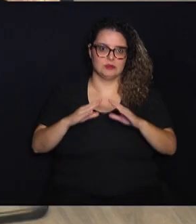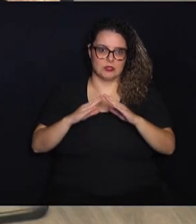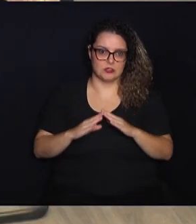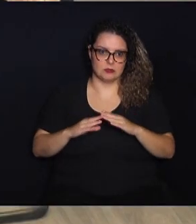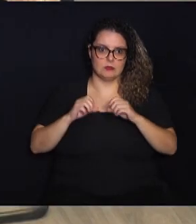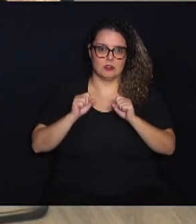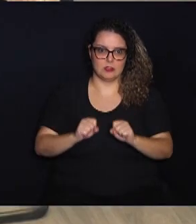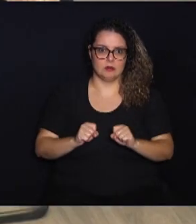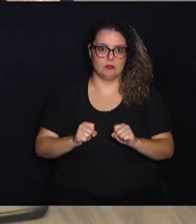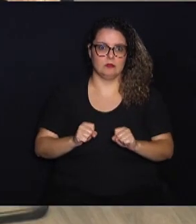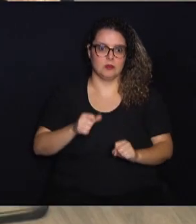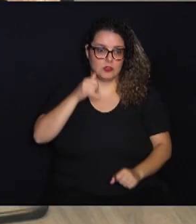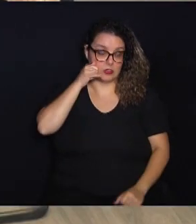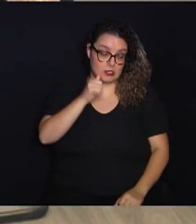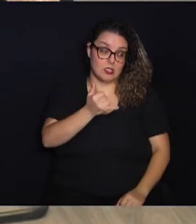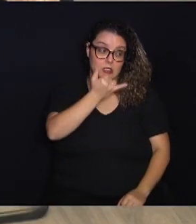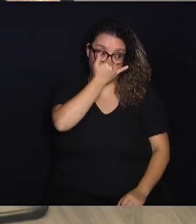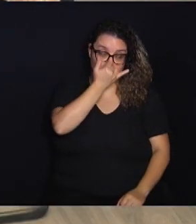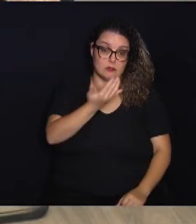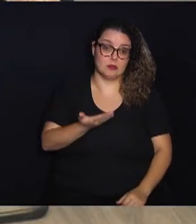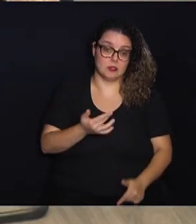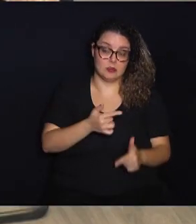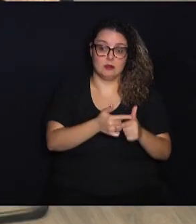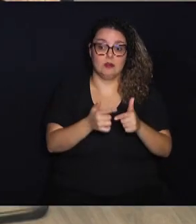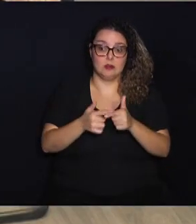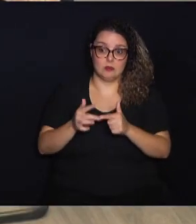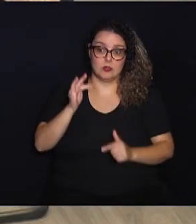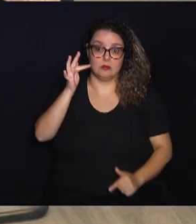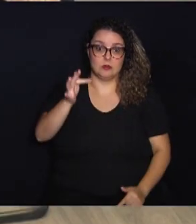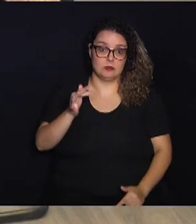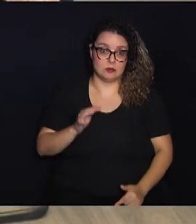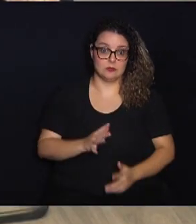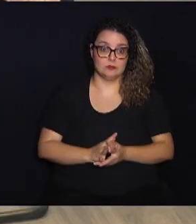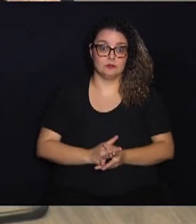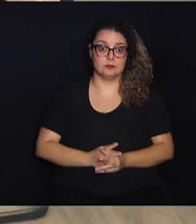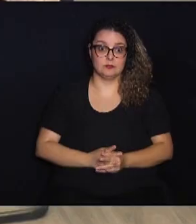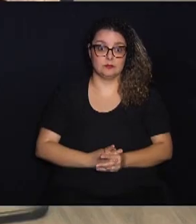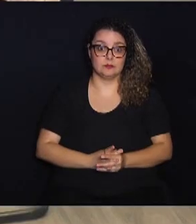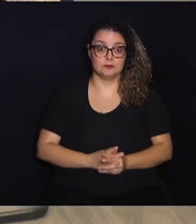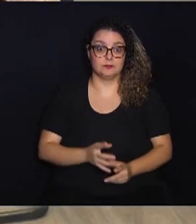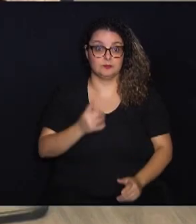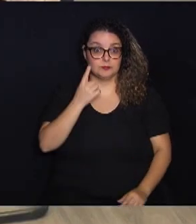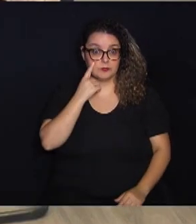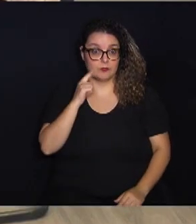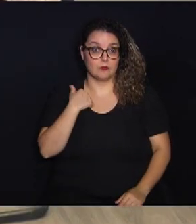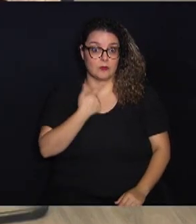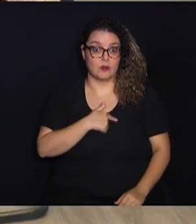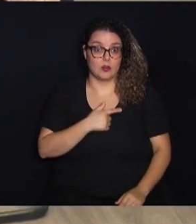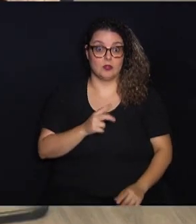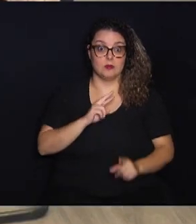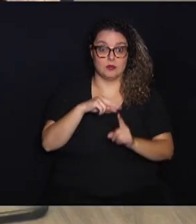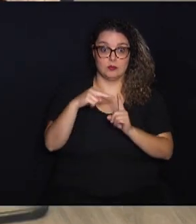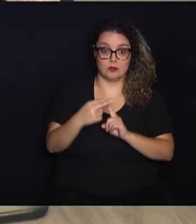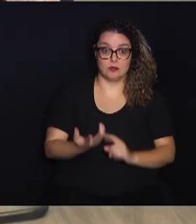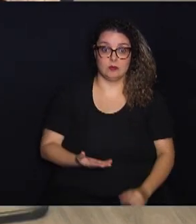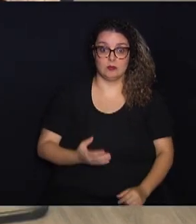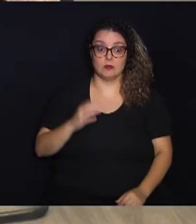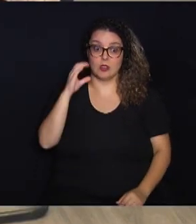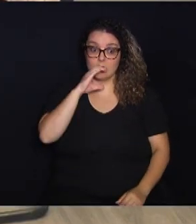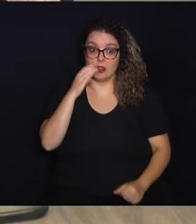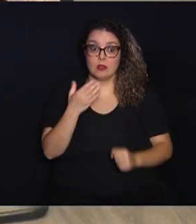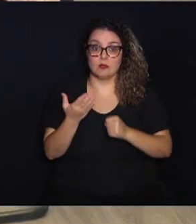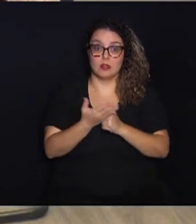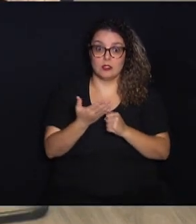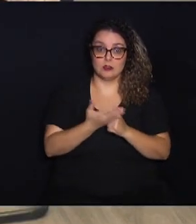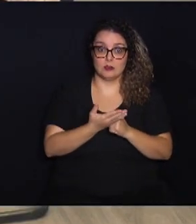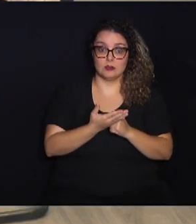gente possa prevenir, né, problemas futuros. Olha, nós estamos então com o nosso ponto de vista, vamos para o intervalinho, a gente